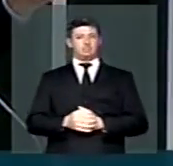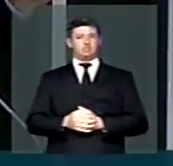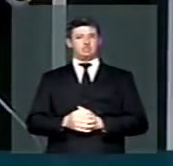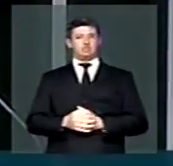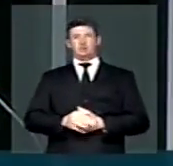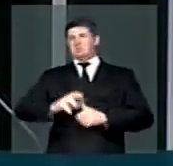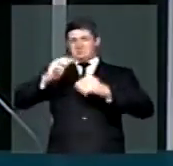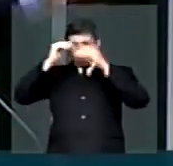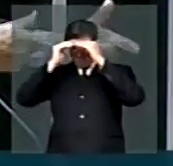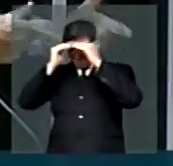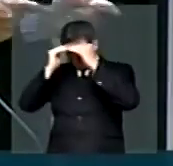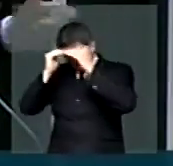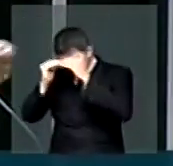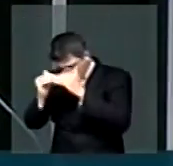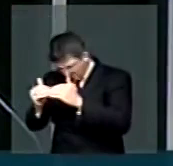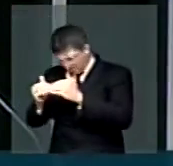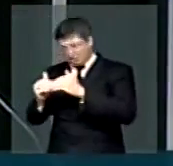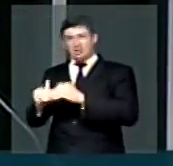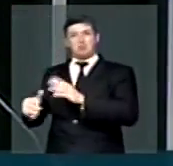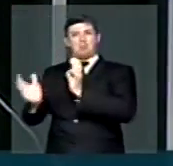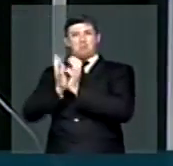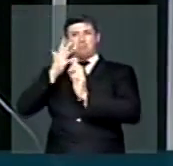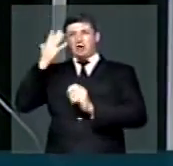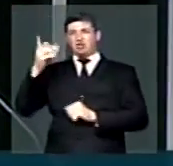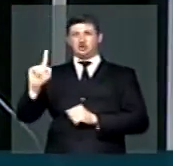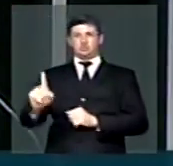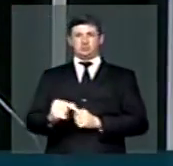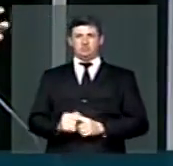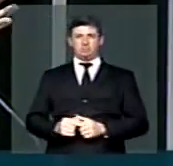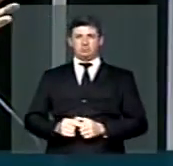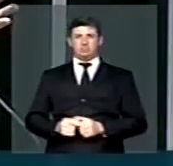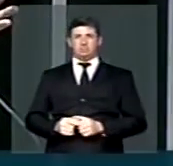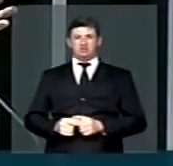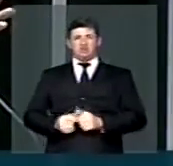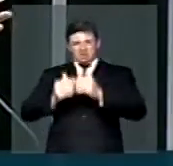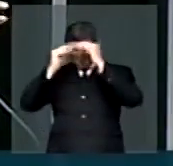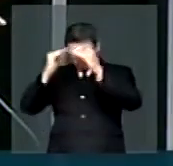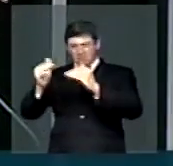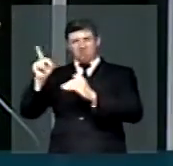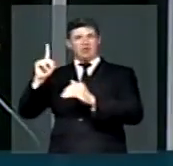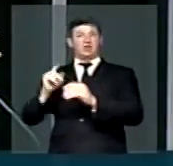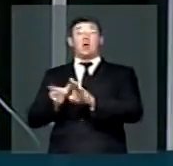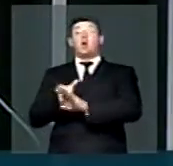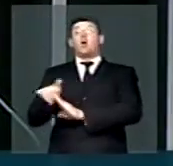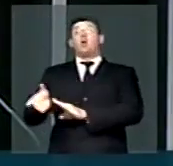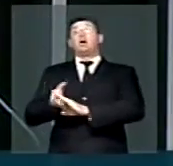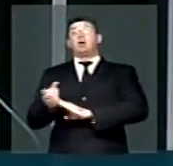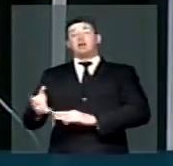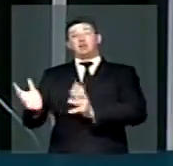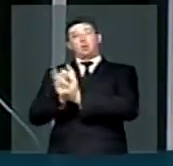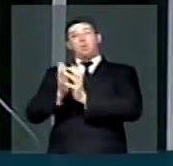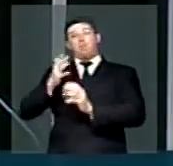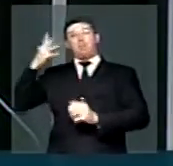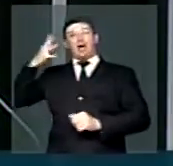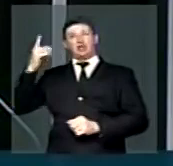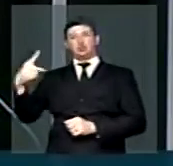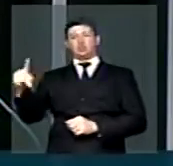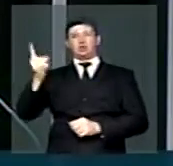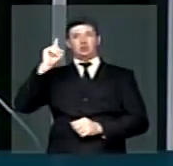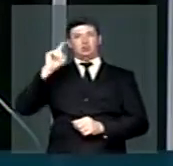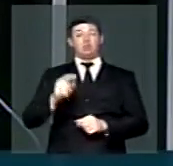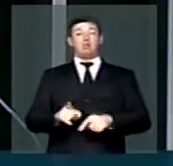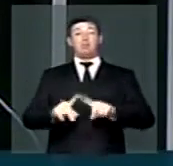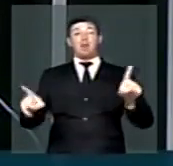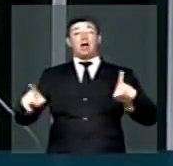não obedeça aos ditames do seu partido, que não obedeça à orientação partidária,